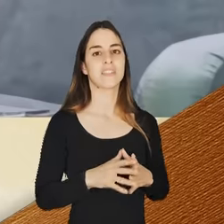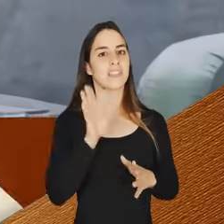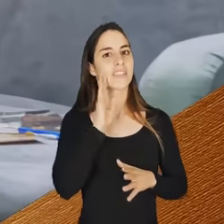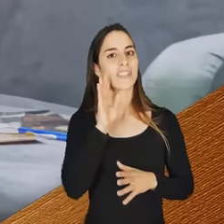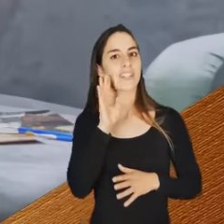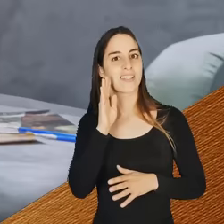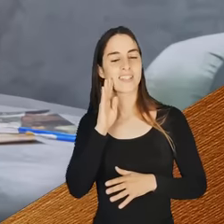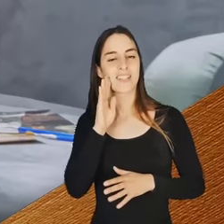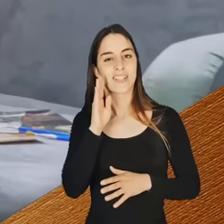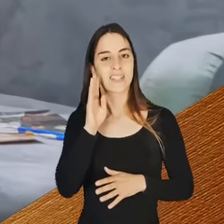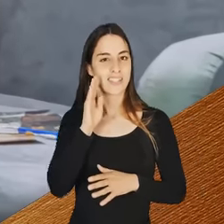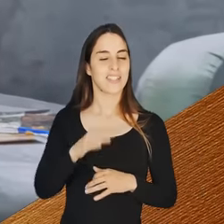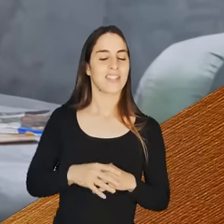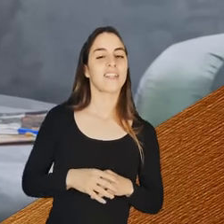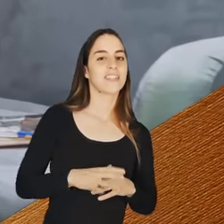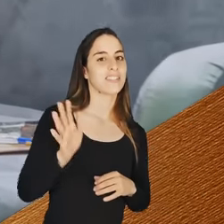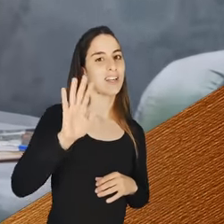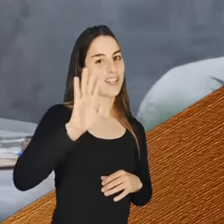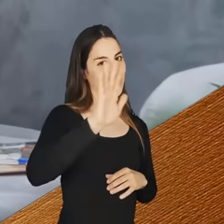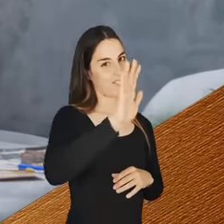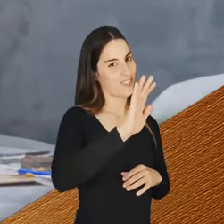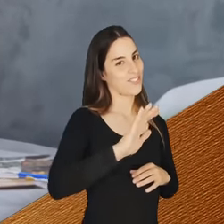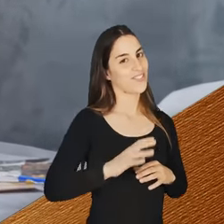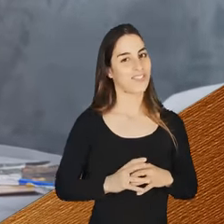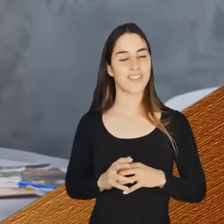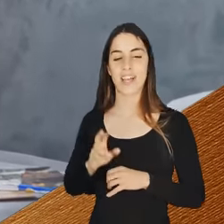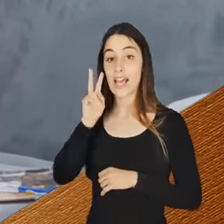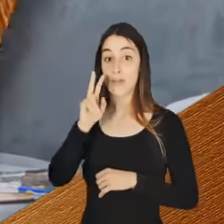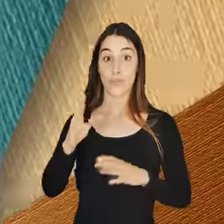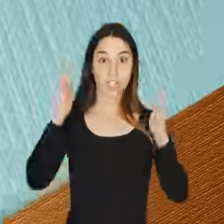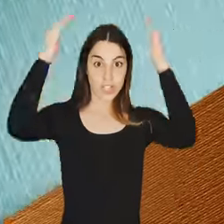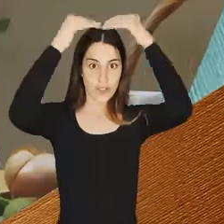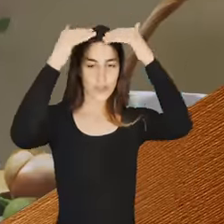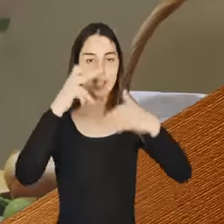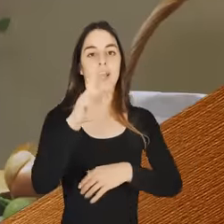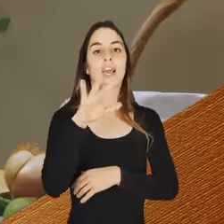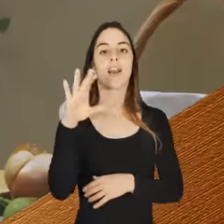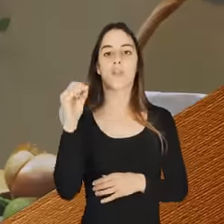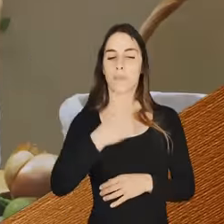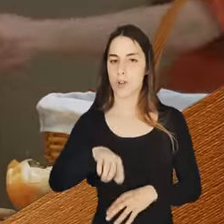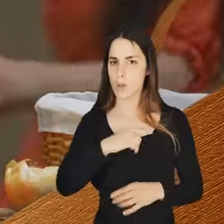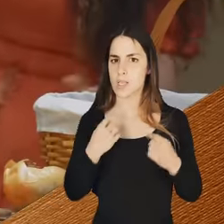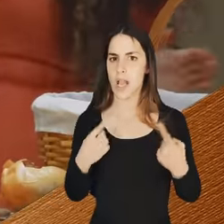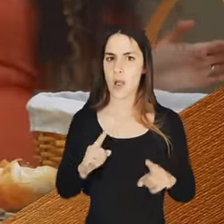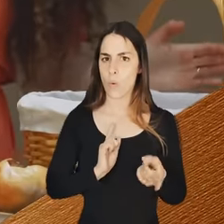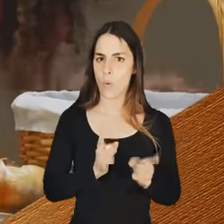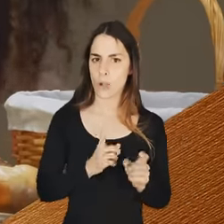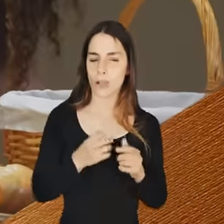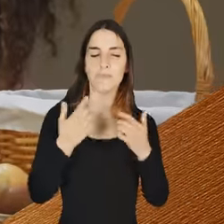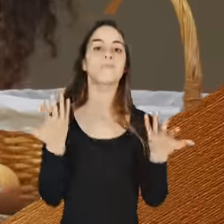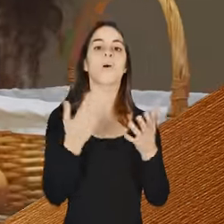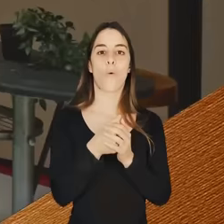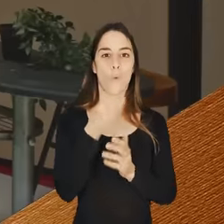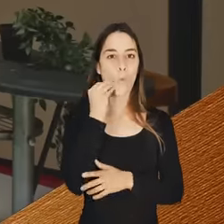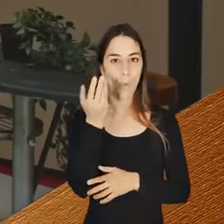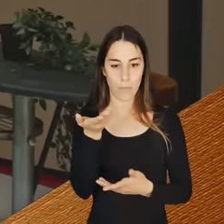Mais chique, até Joana. Já. Bora. Vamos lá. Ver o que é que o nosso chefe Ricardo tem para nós. Ricardo, nosso chefe, como é que estamos? Como é